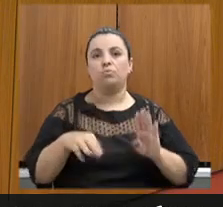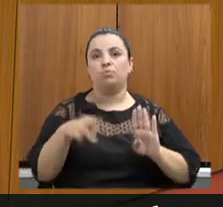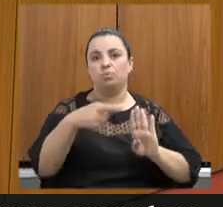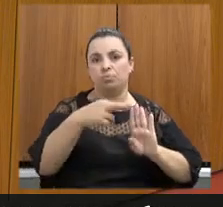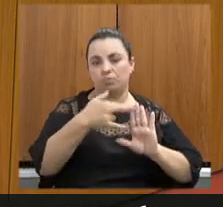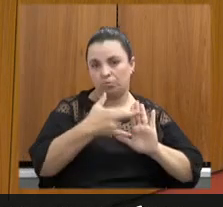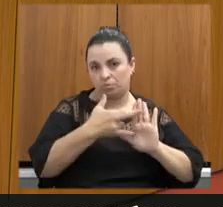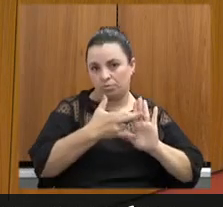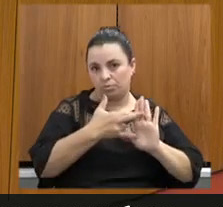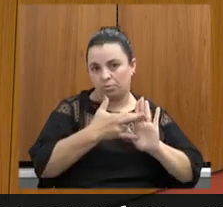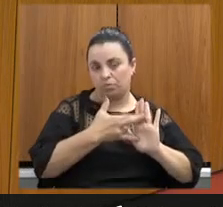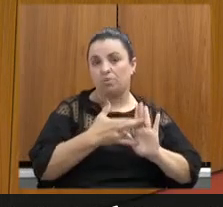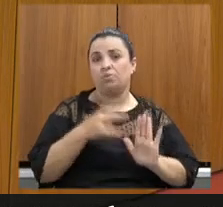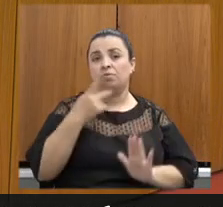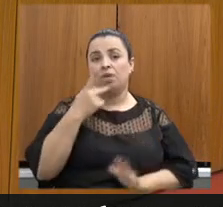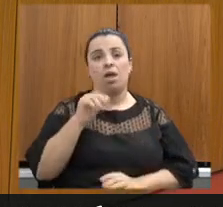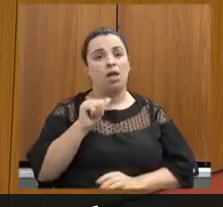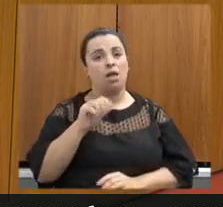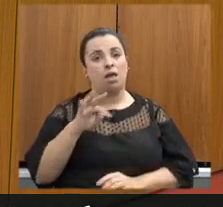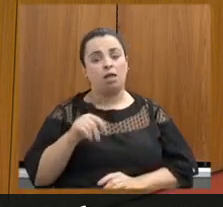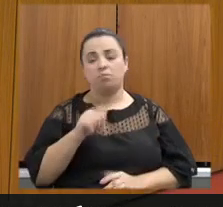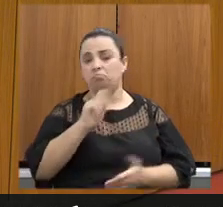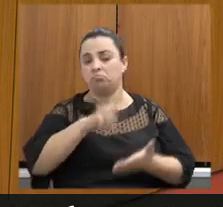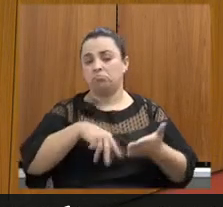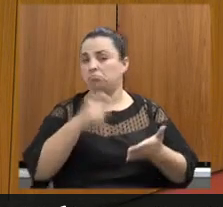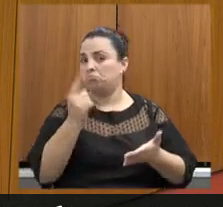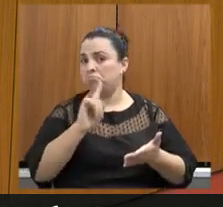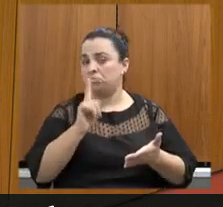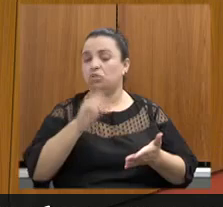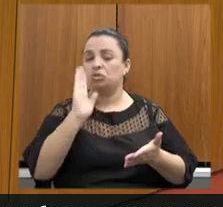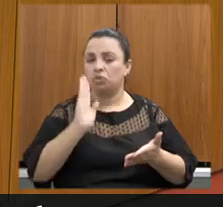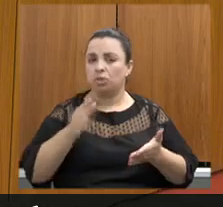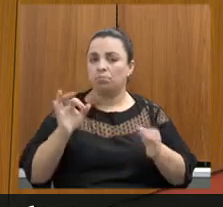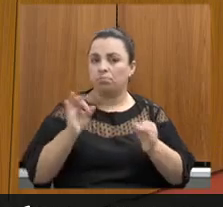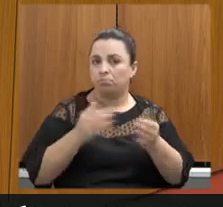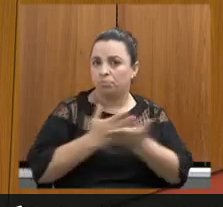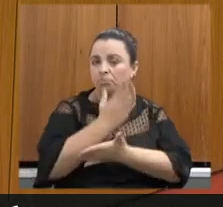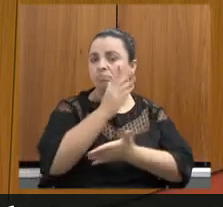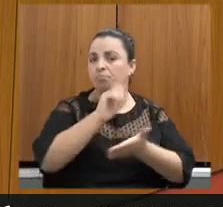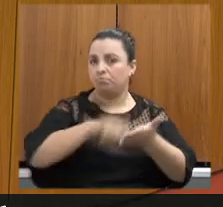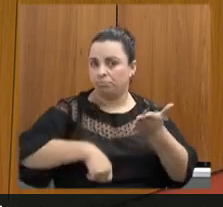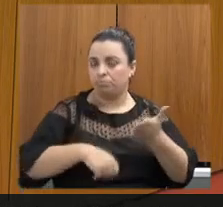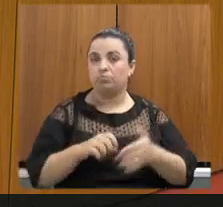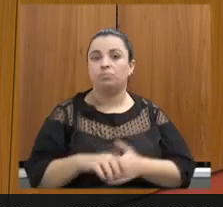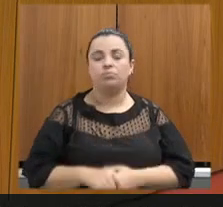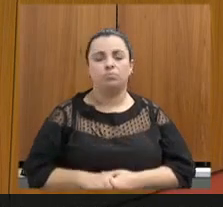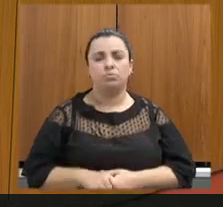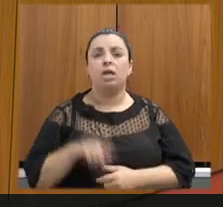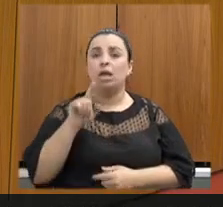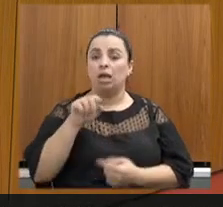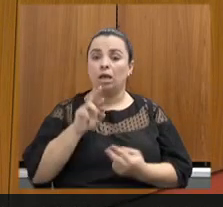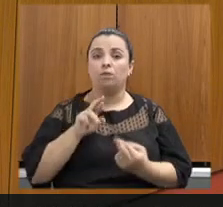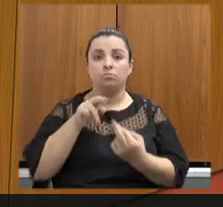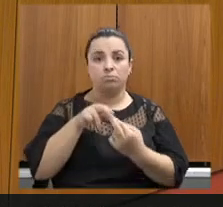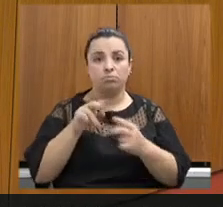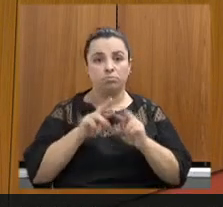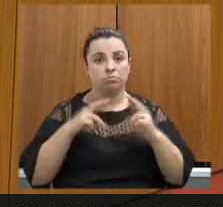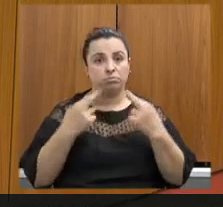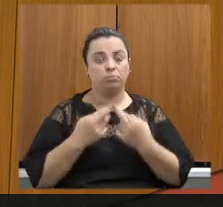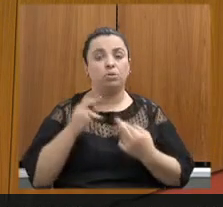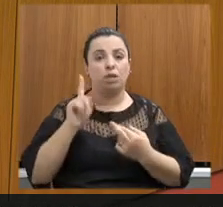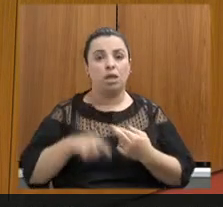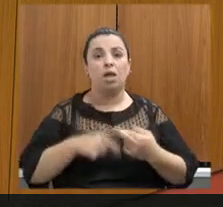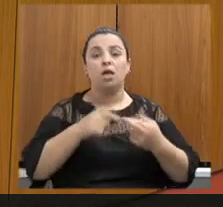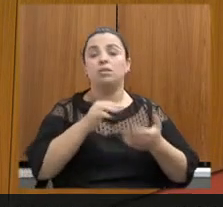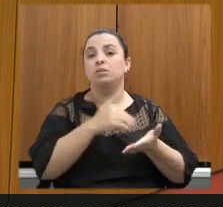considera aprovada e solicita a sua subscrição. Esta reunião se destina a prestar informações sobre a gestão da Secretaria de